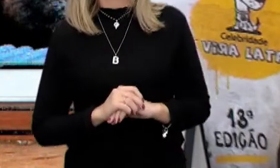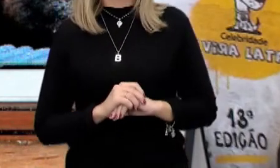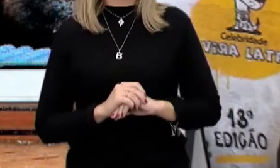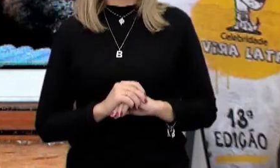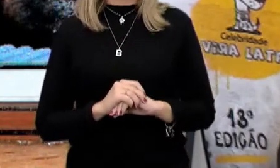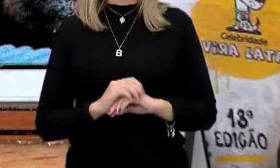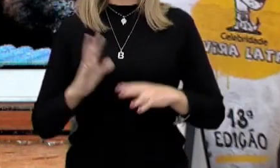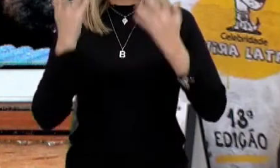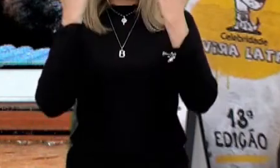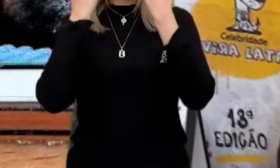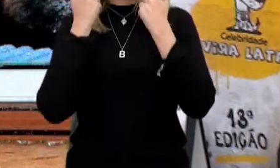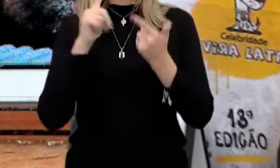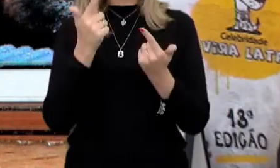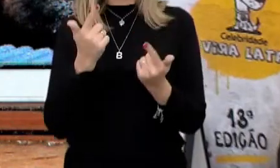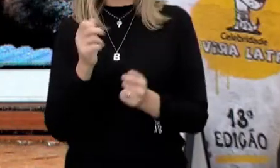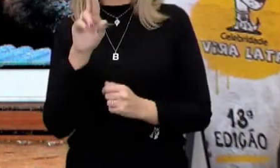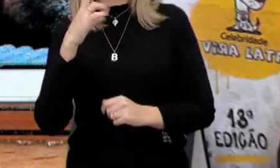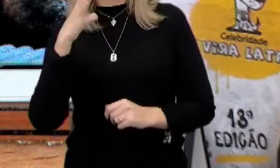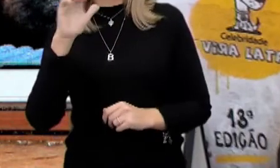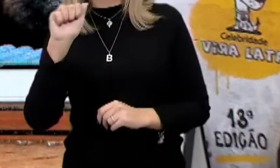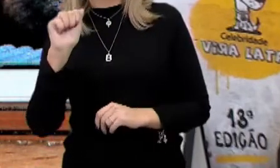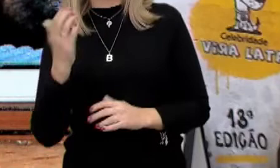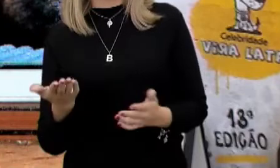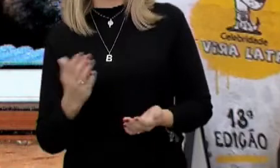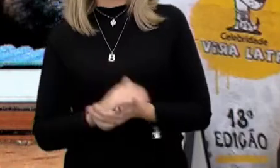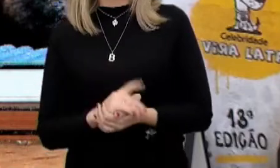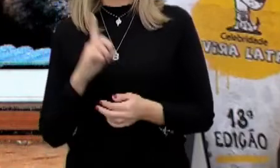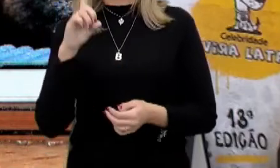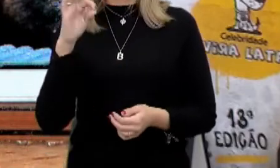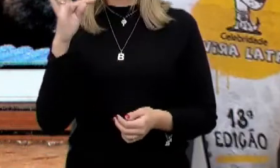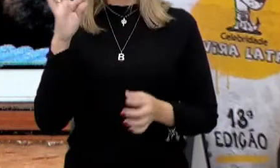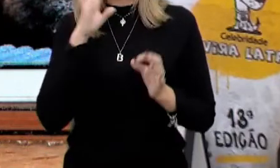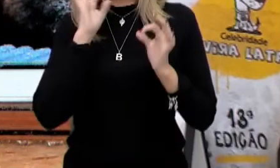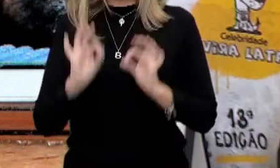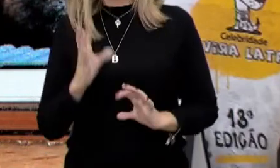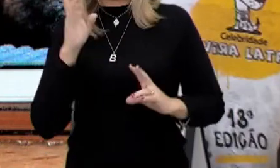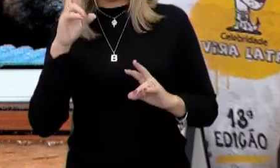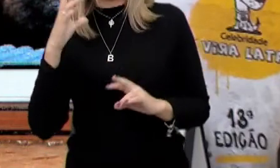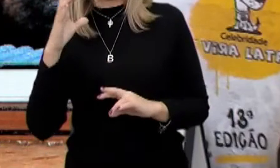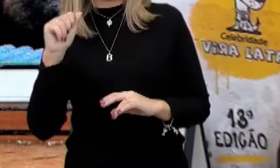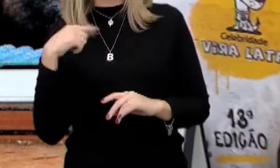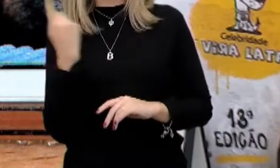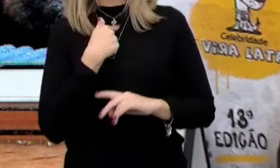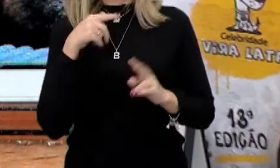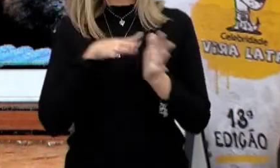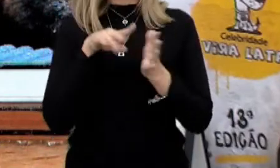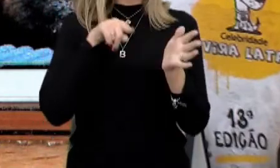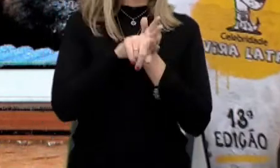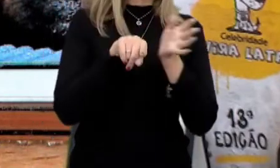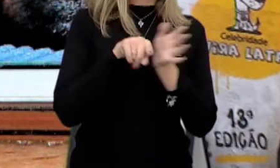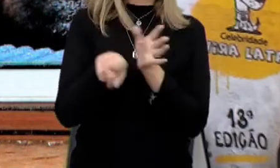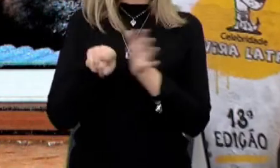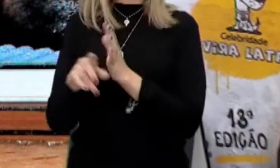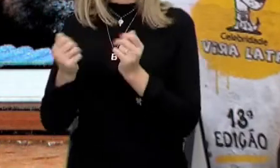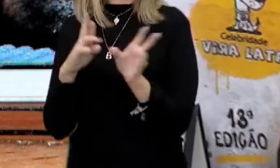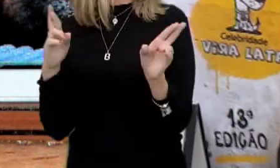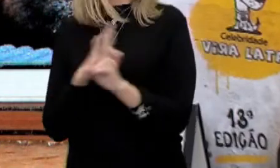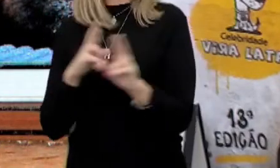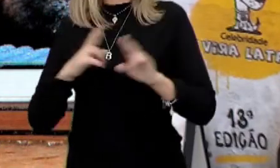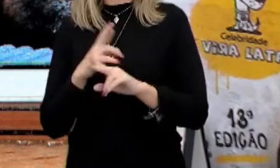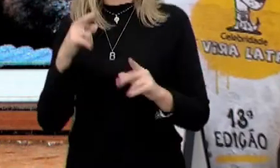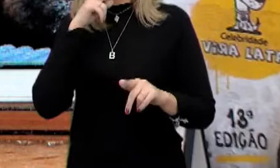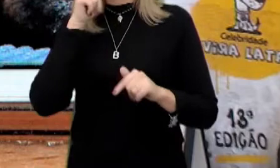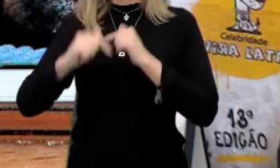os animais realmente sem raças definida que estão na rua, a questão da adoção. Então a gente começa a se questionar com relação a